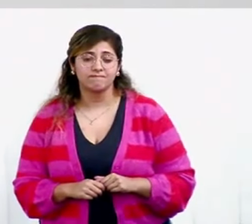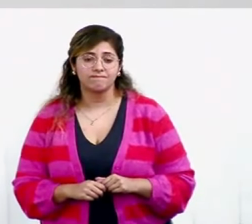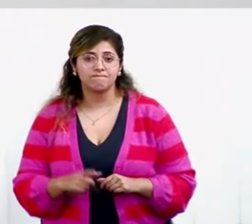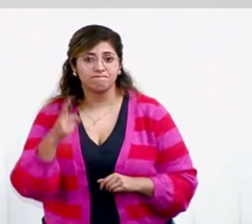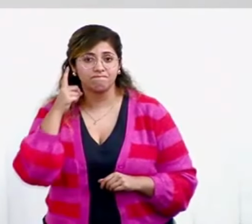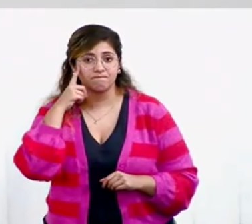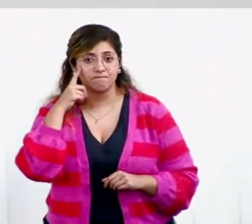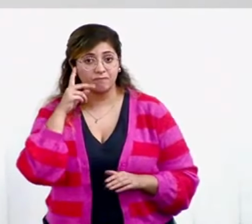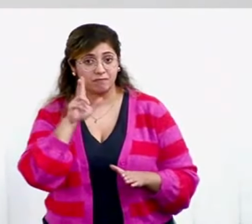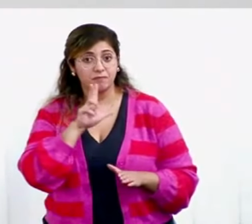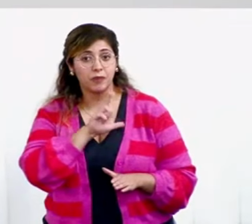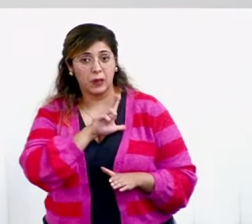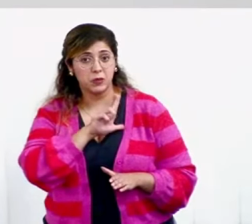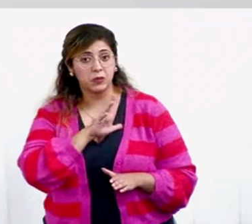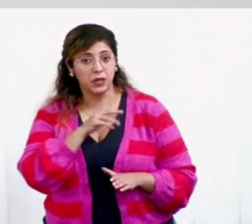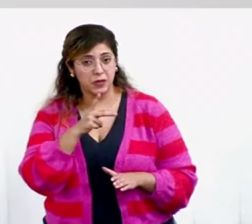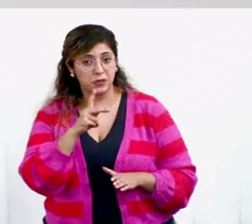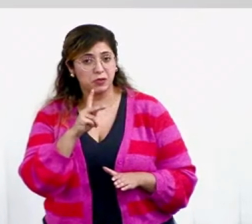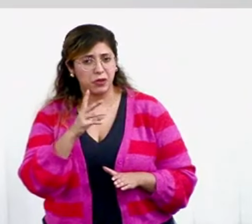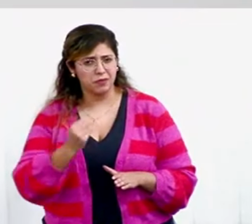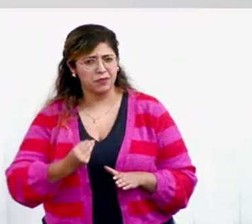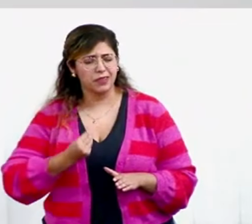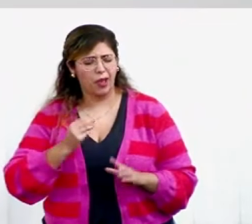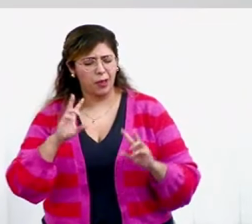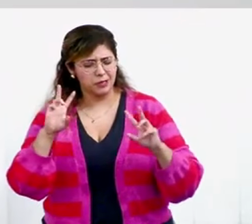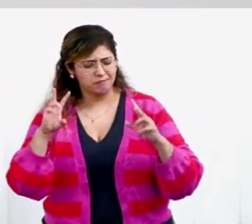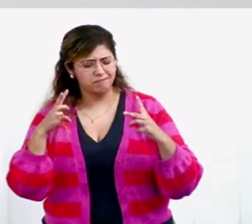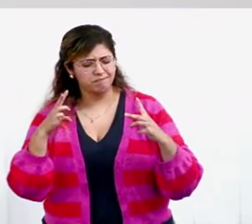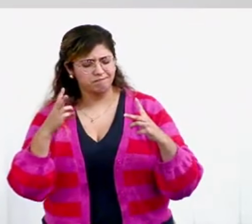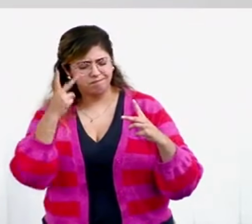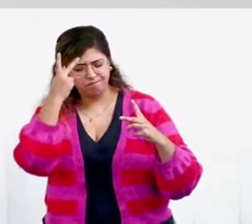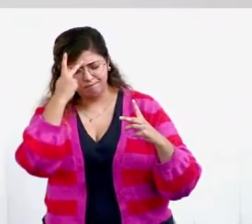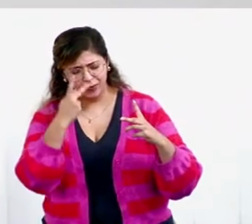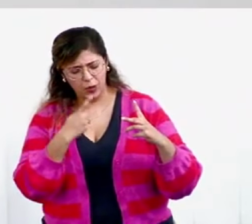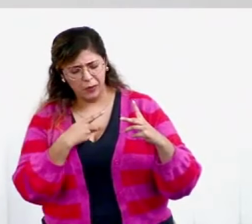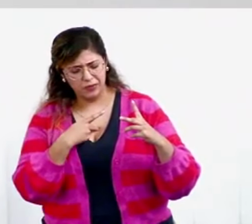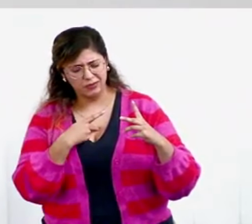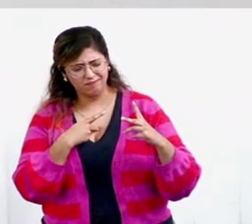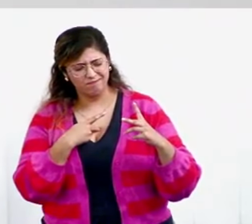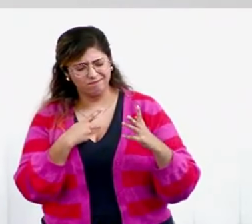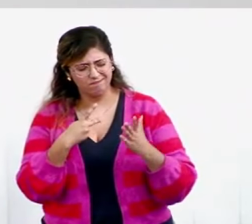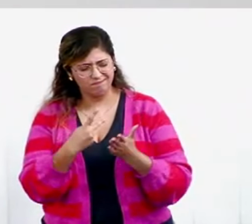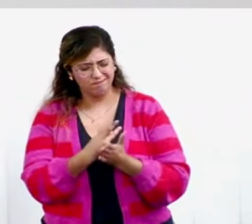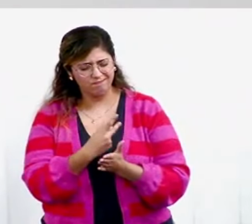Pense nisso. Olhe para si. Olhe para suas práticas.